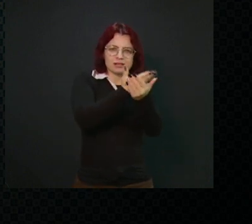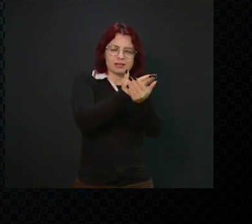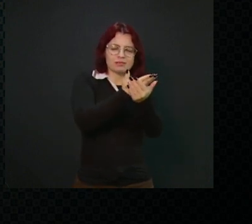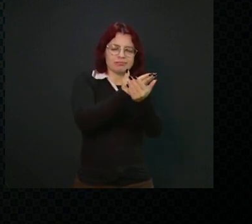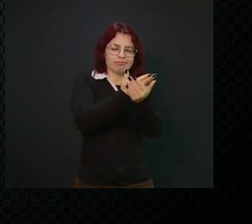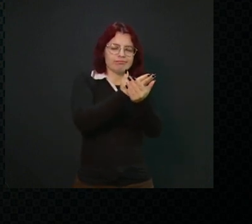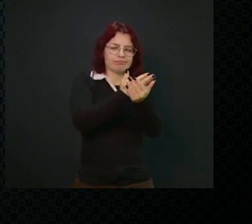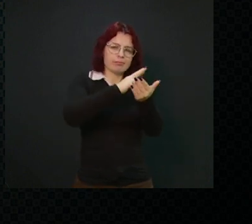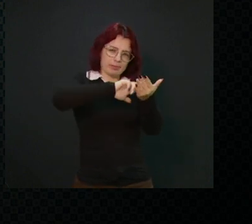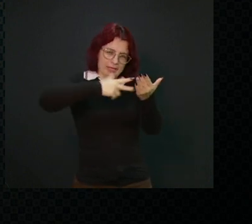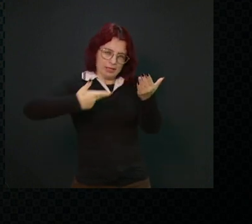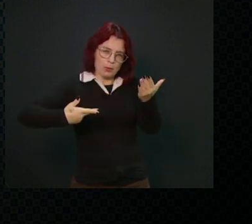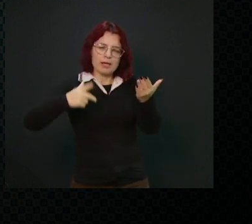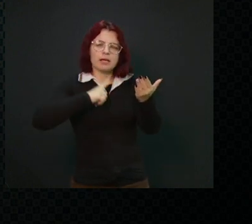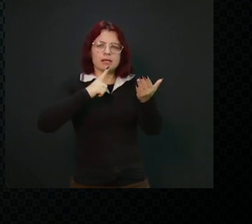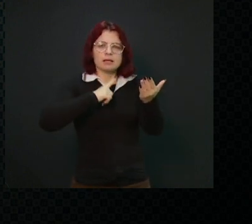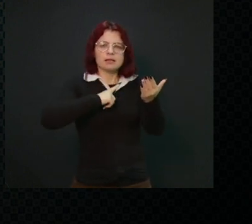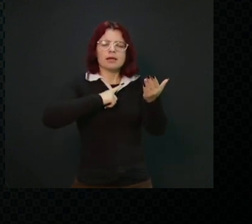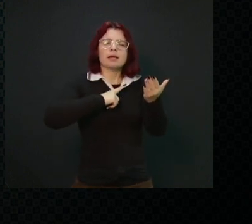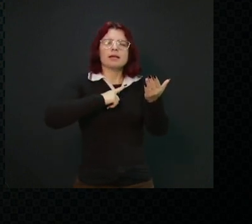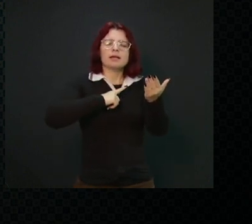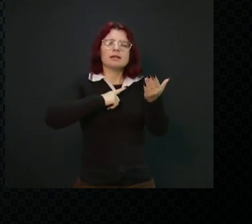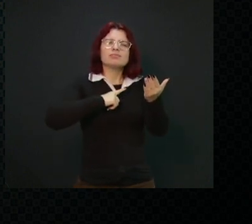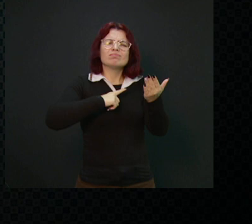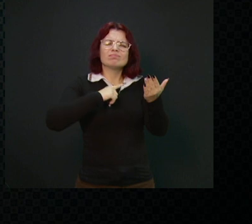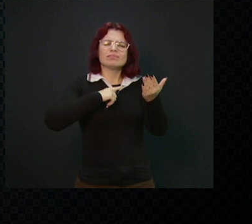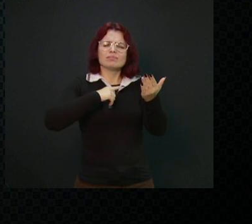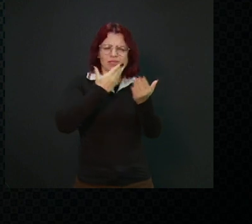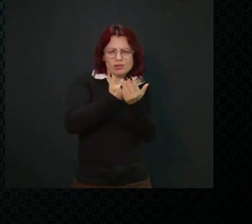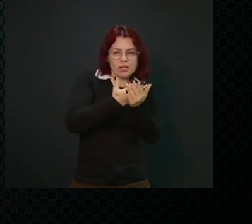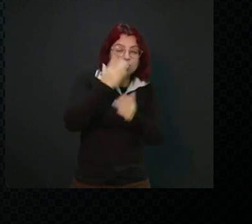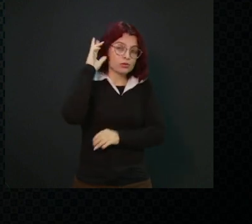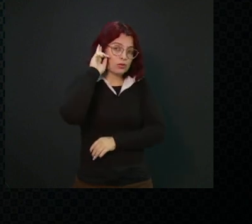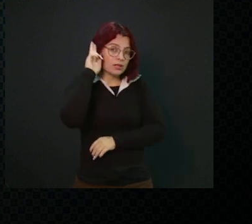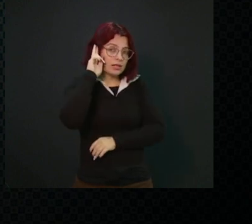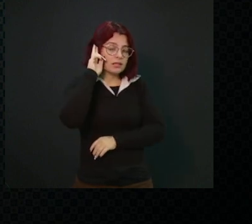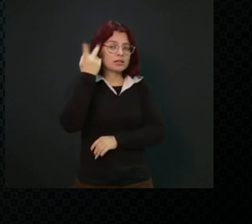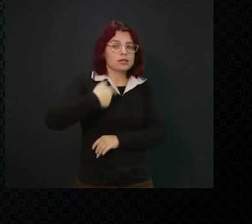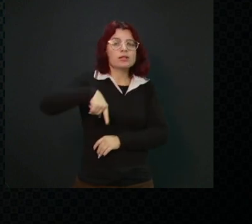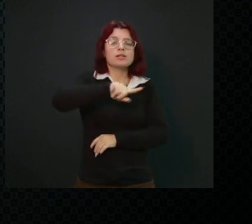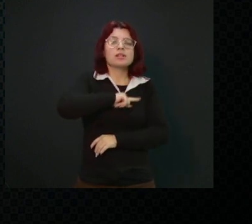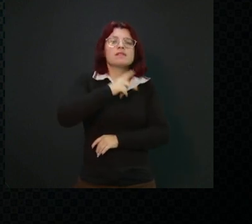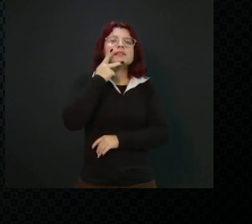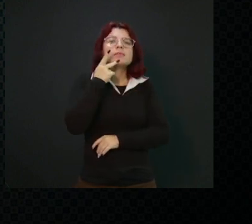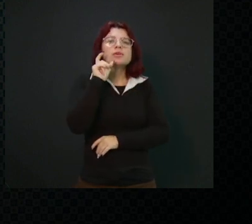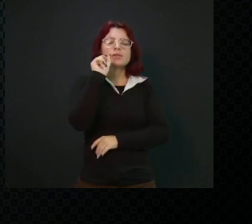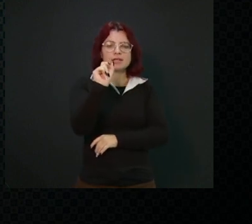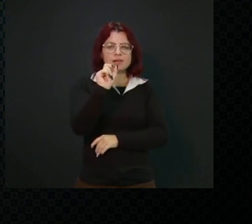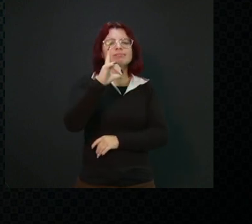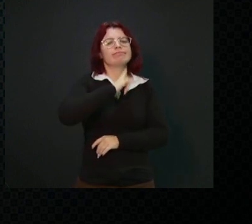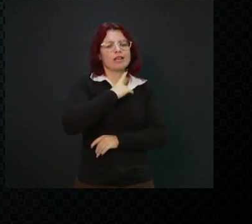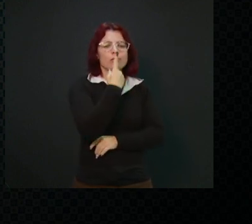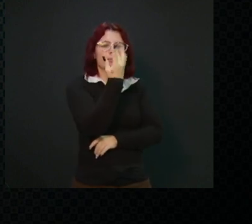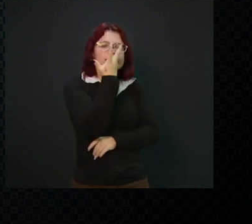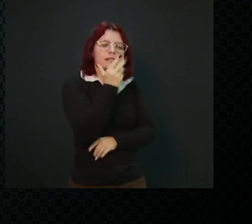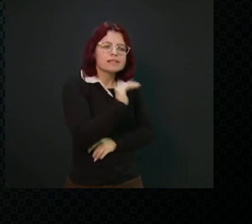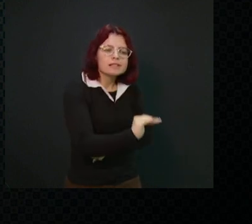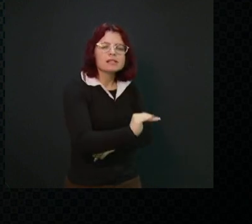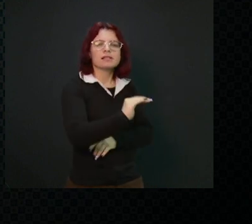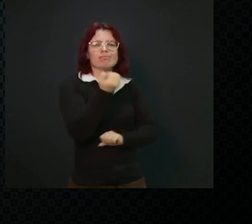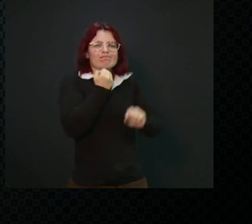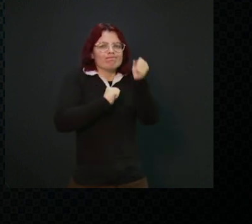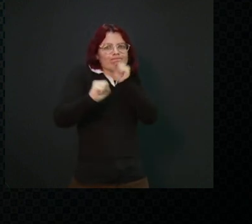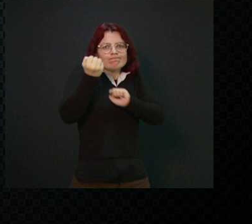bilíngues, né, em escolas de surdez, porque realmente, bem como você falou, é uma criança já com certa uma